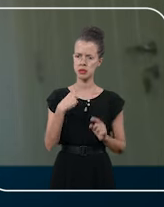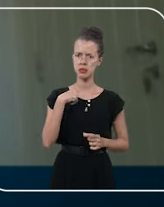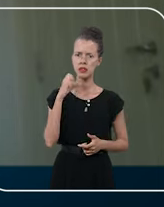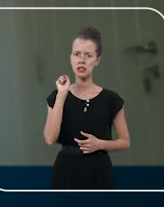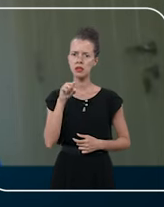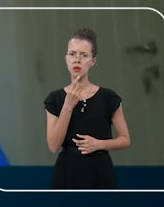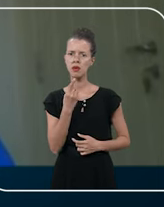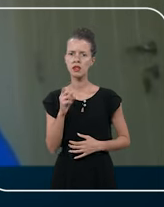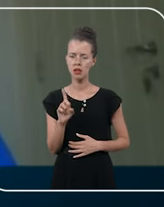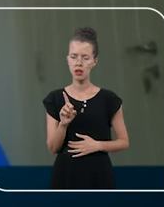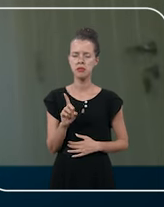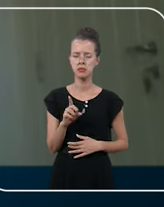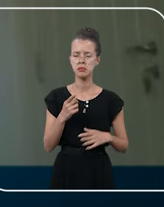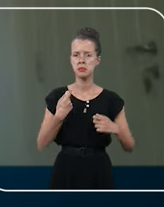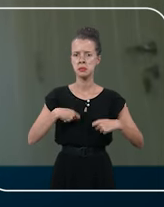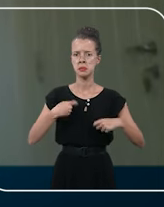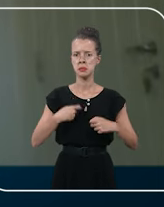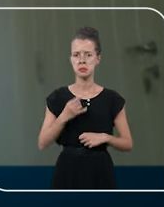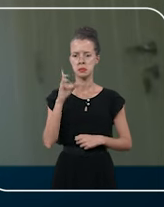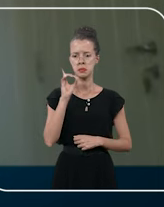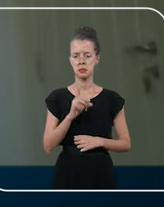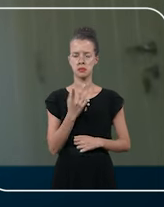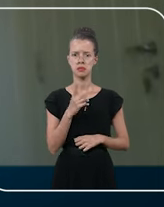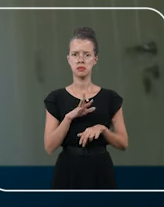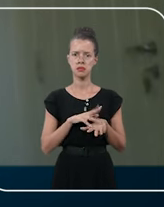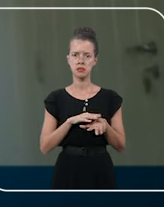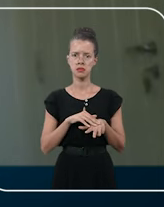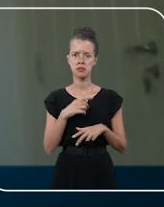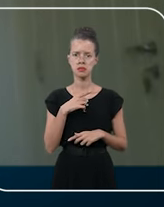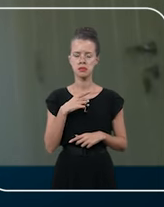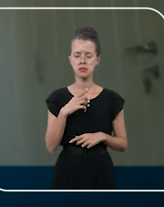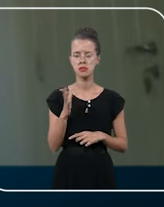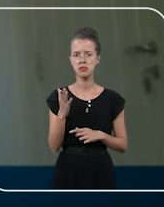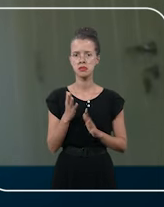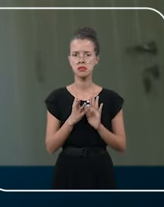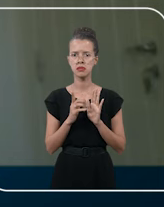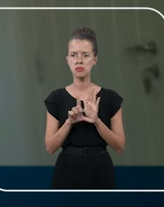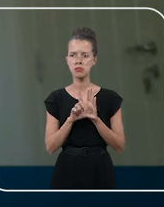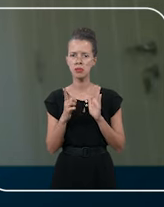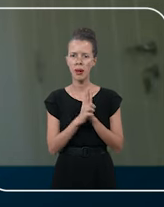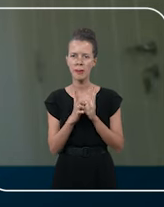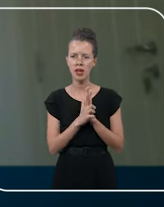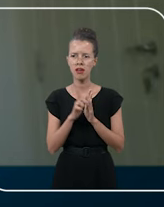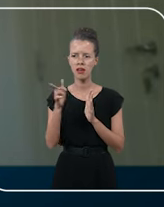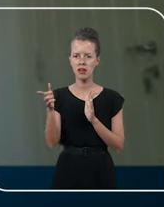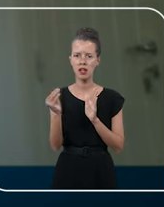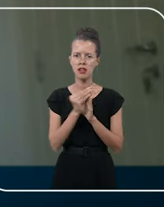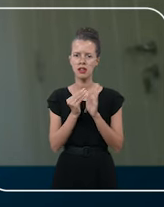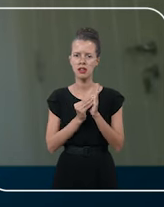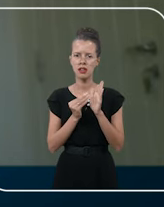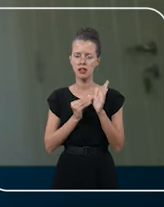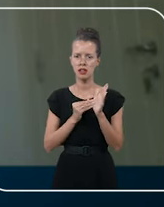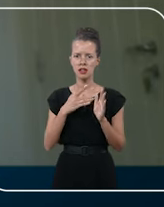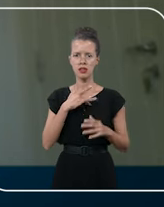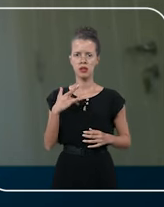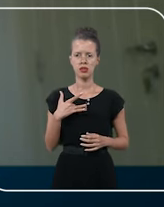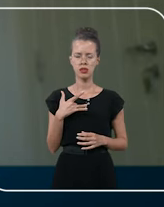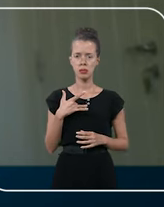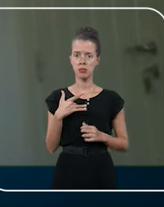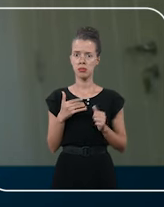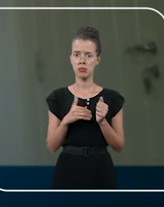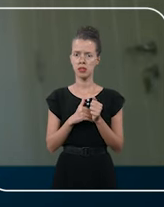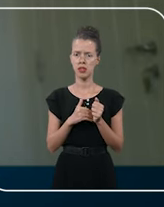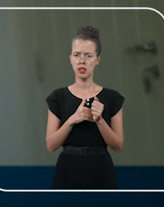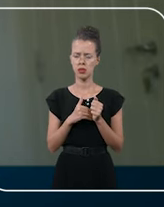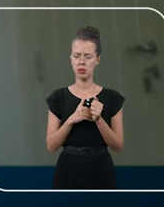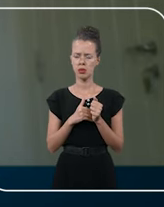no prontuário, nós estamos falando ali de uma situação de saúde, uma situação muito íntima do paciente, ele tem o direito, sim,